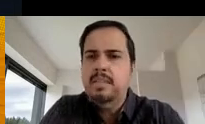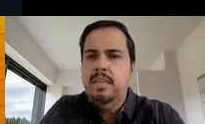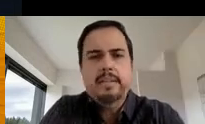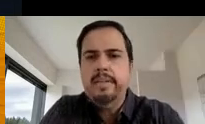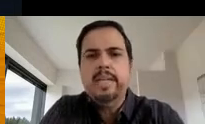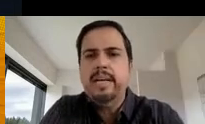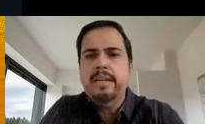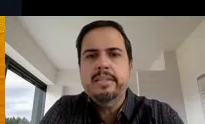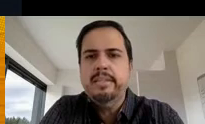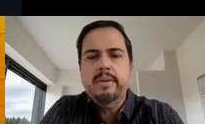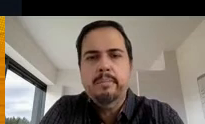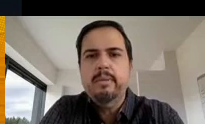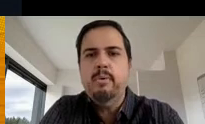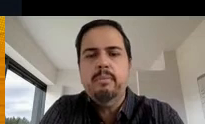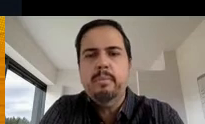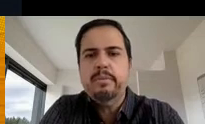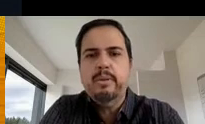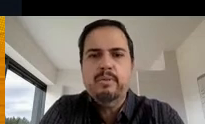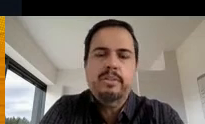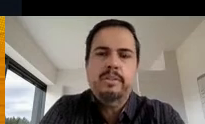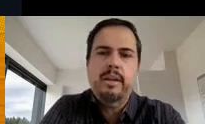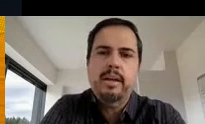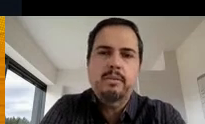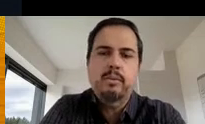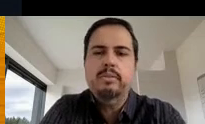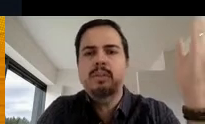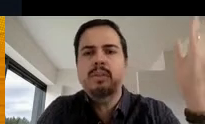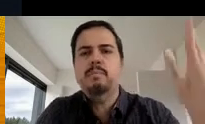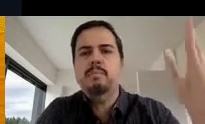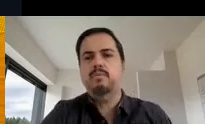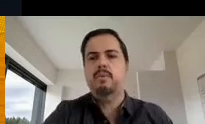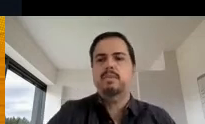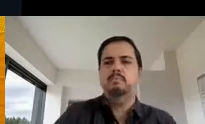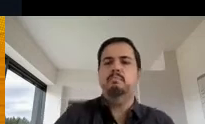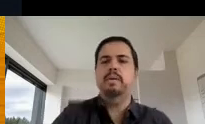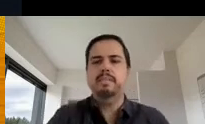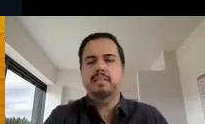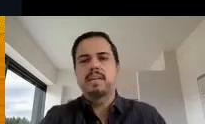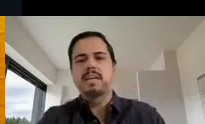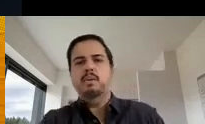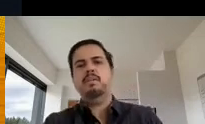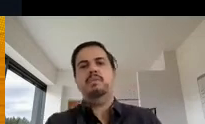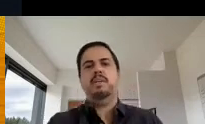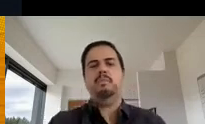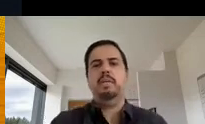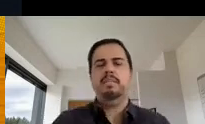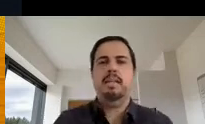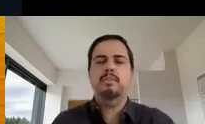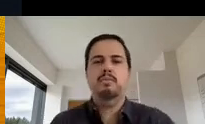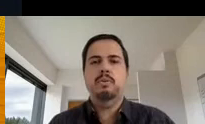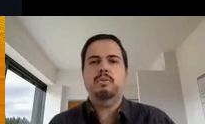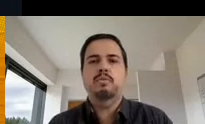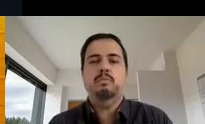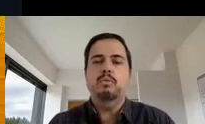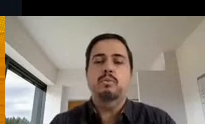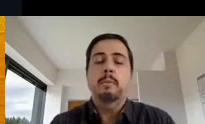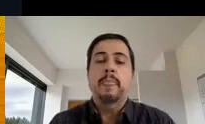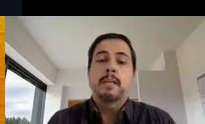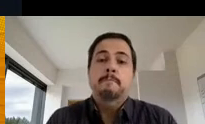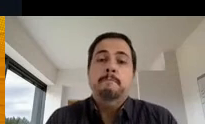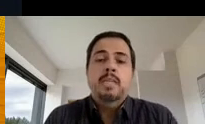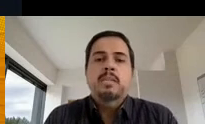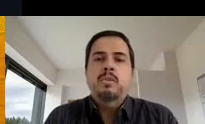coisa. A empresa dela tem um Instagramzinho lá, meia boca, postando umas fotinhas lá 2 vezes por semana, umas fotinhas besta, com as frases besta lá e